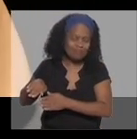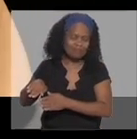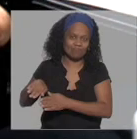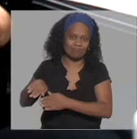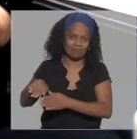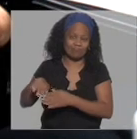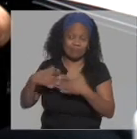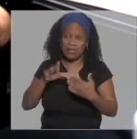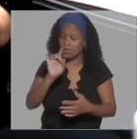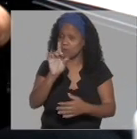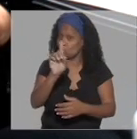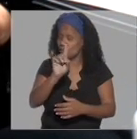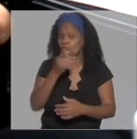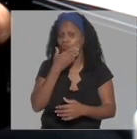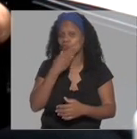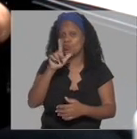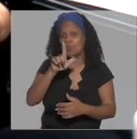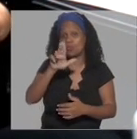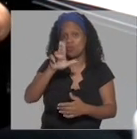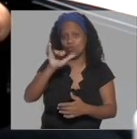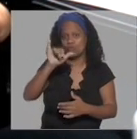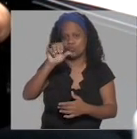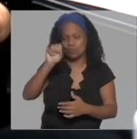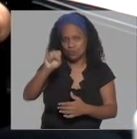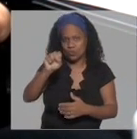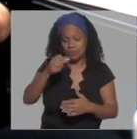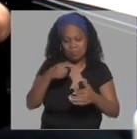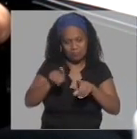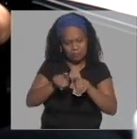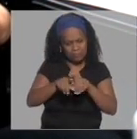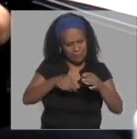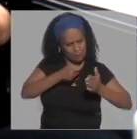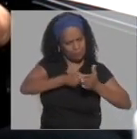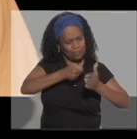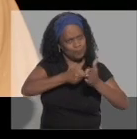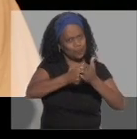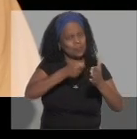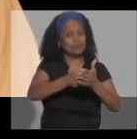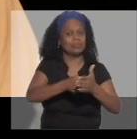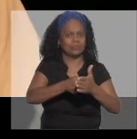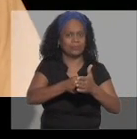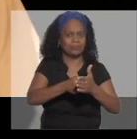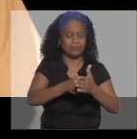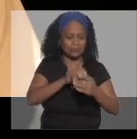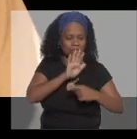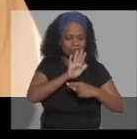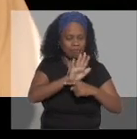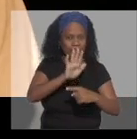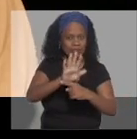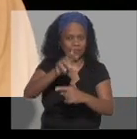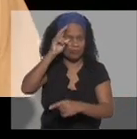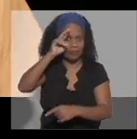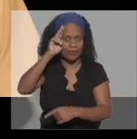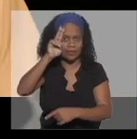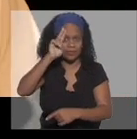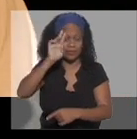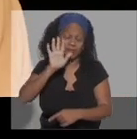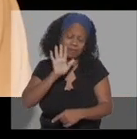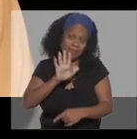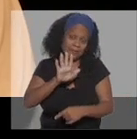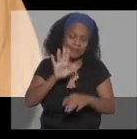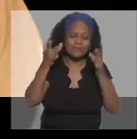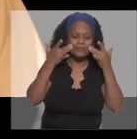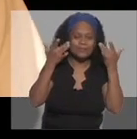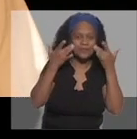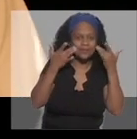invisibilizado não só ele a pessoa dele mas a sua luta né ea sua contribuição histórica mas é